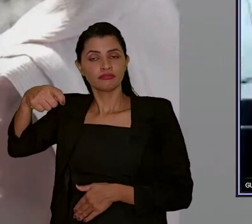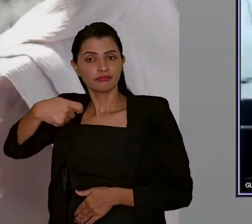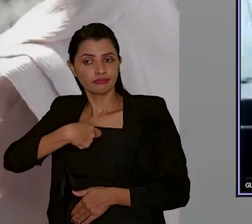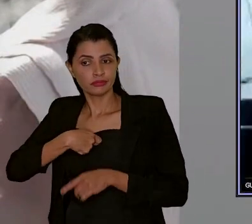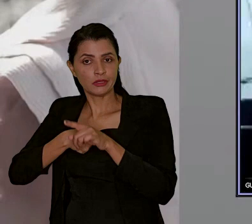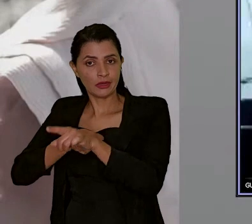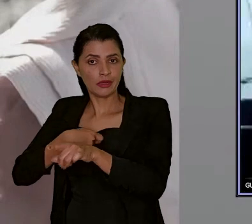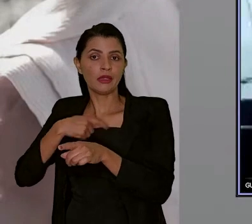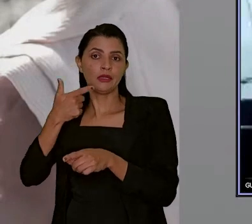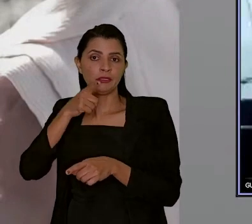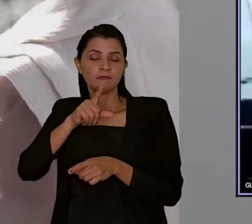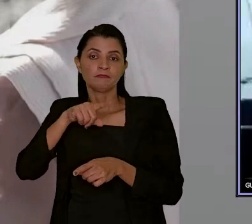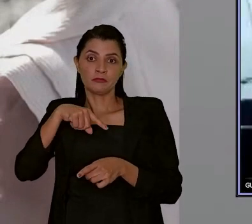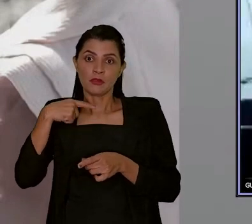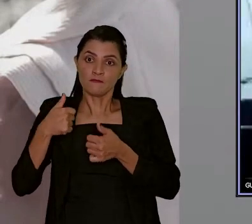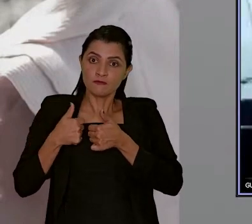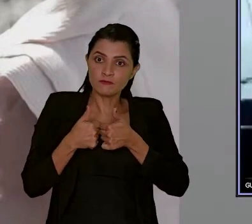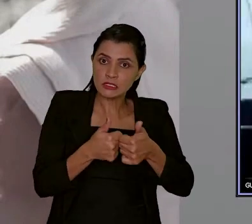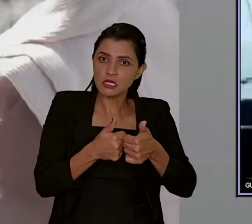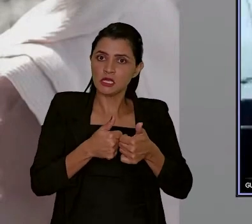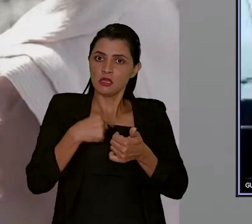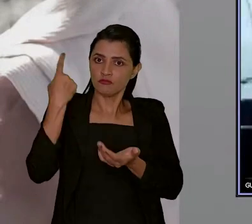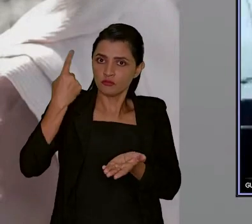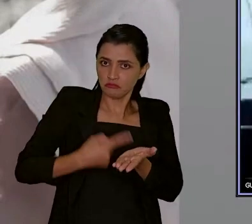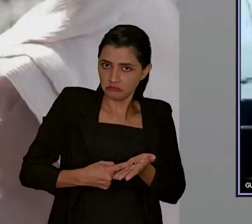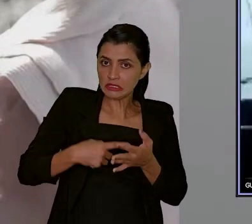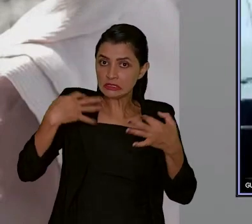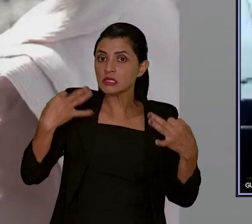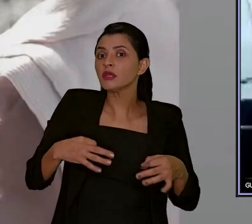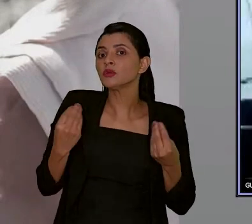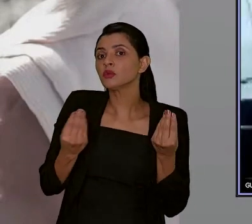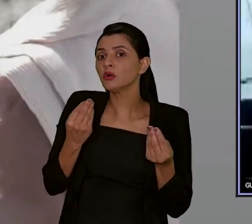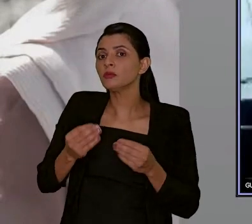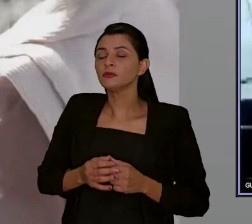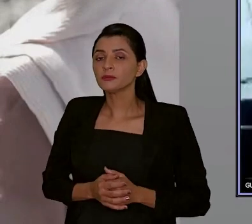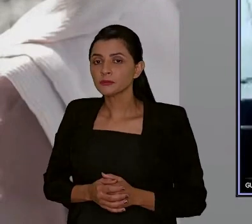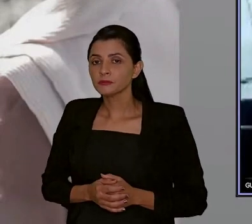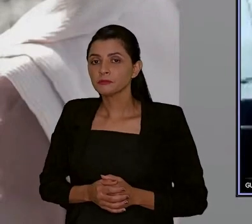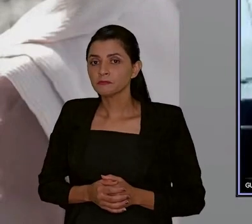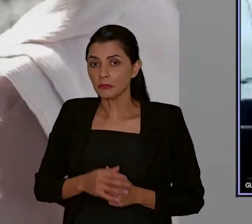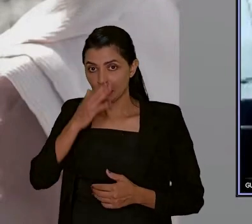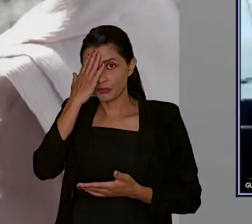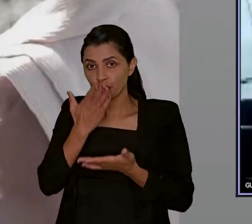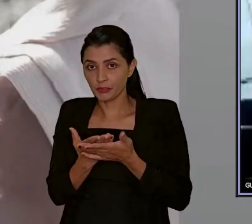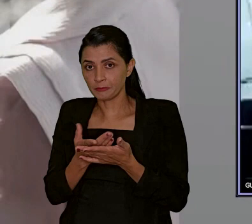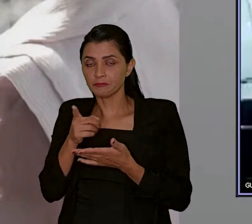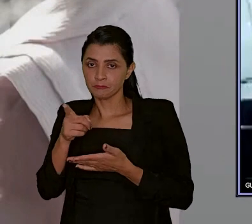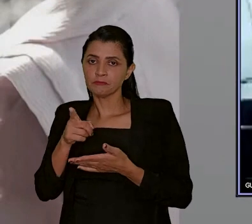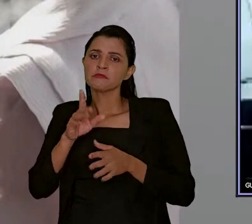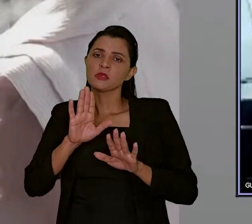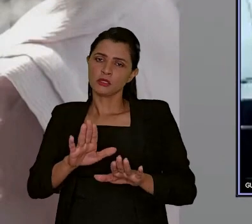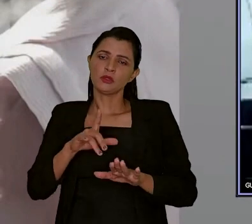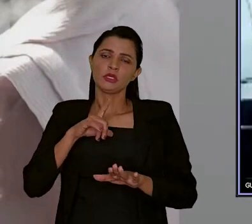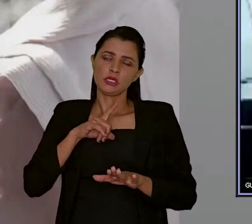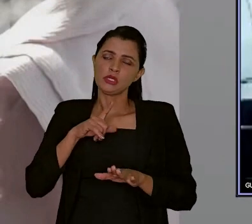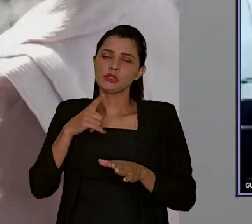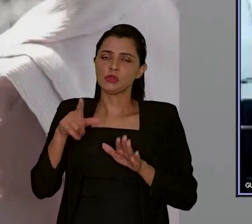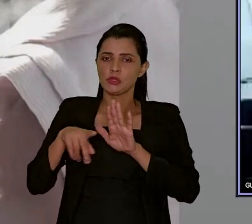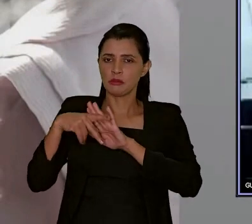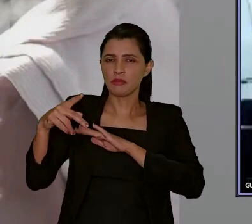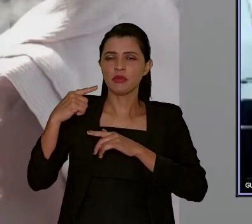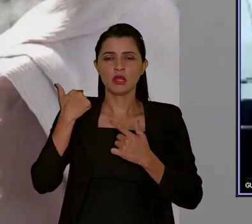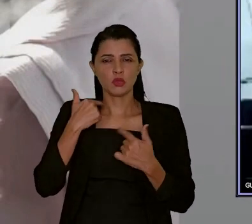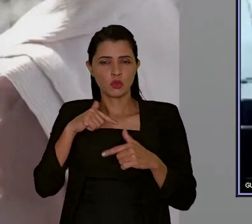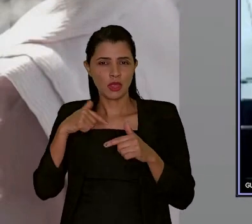cumprir estritamente o que tinha sido acordado. Nesse caso, até por atuação do Dr.